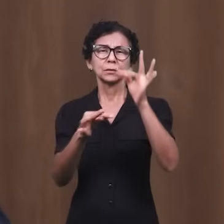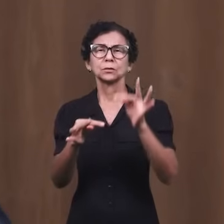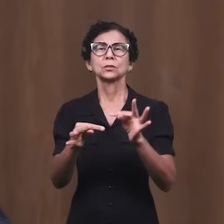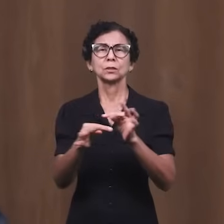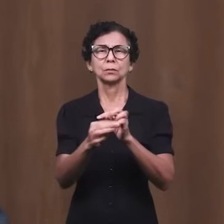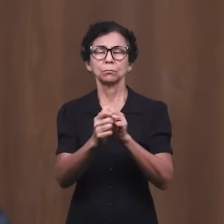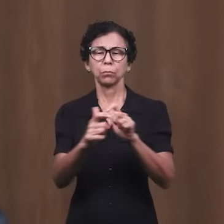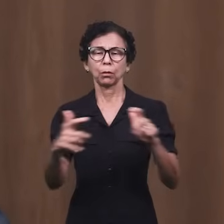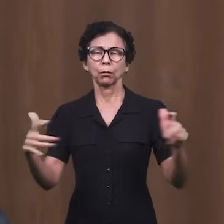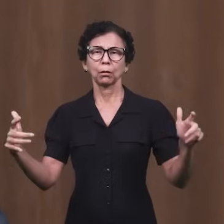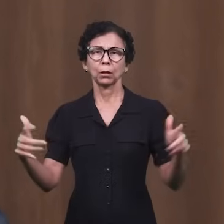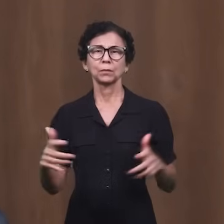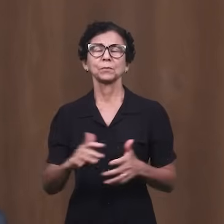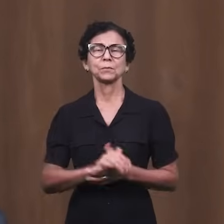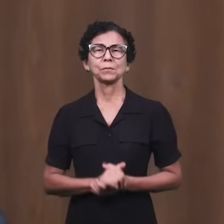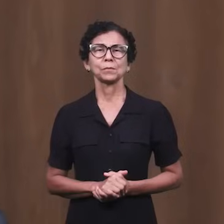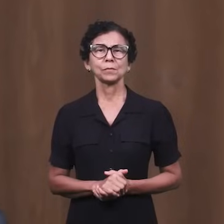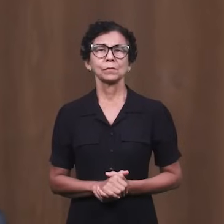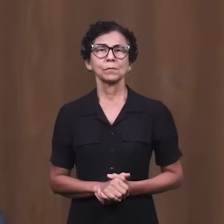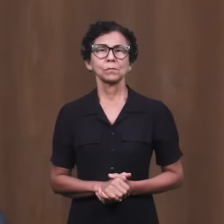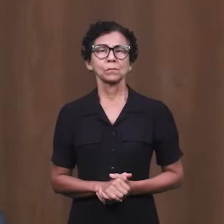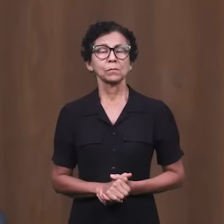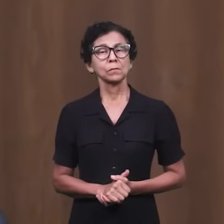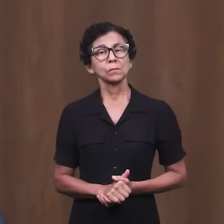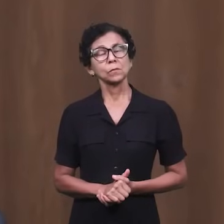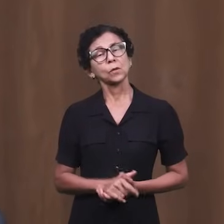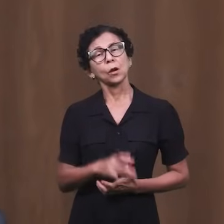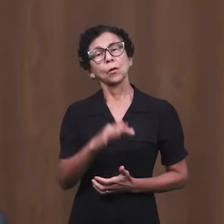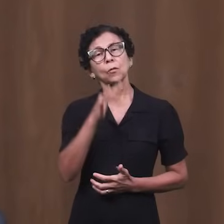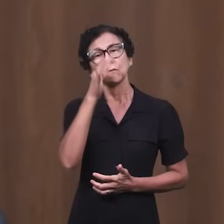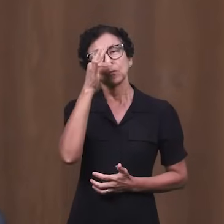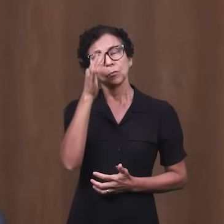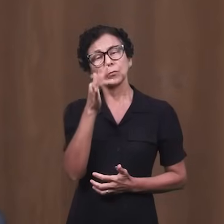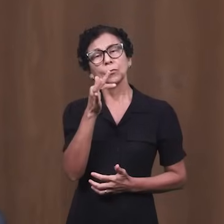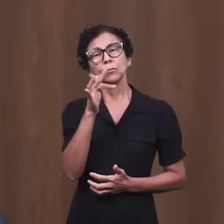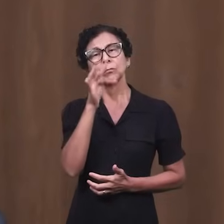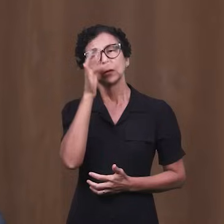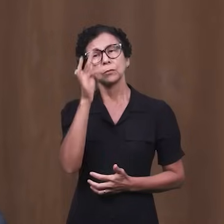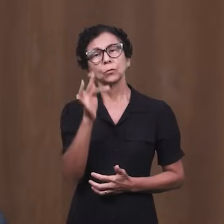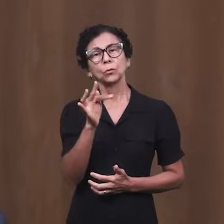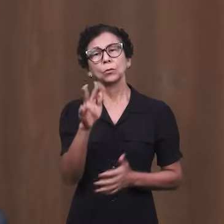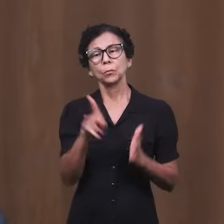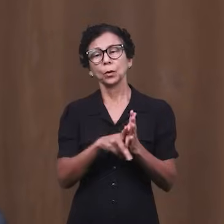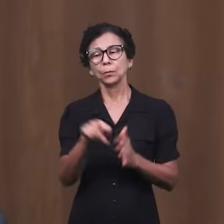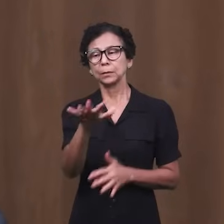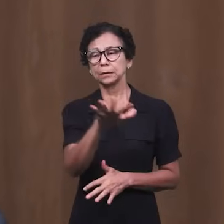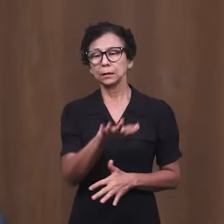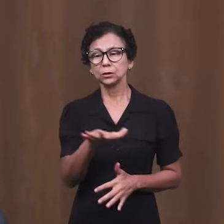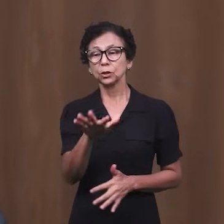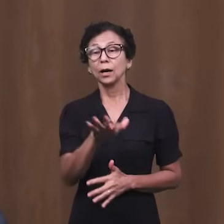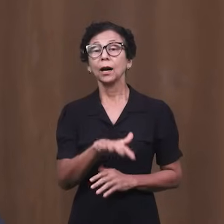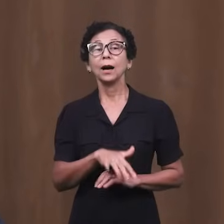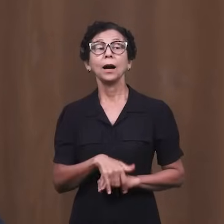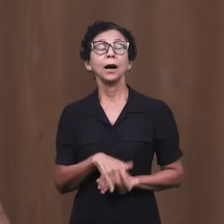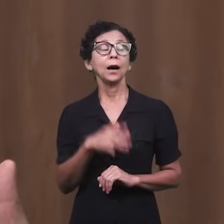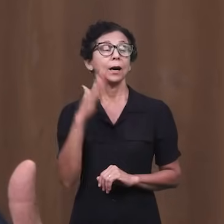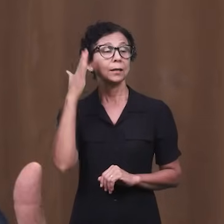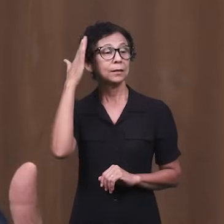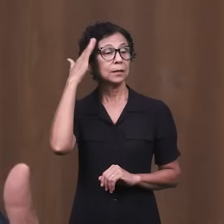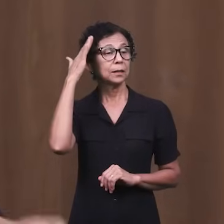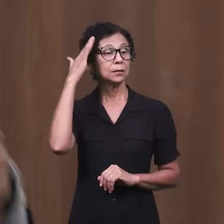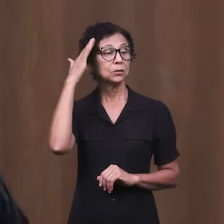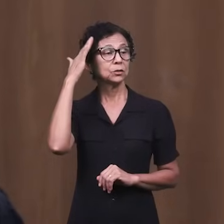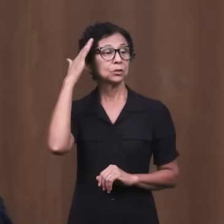de Saron então é fundamental você usar eh livros de apoio para você conhecer melhor a